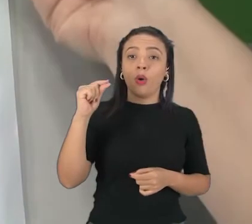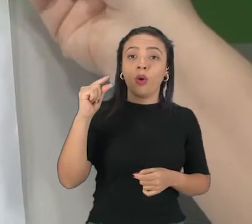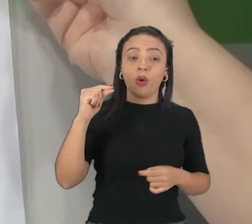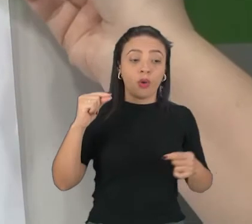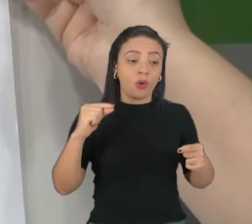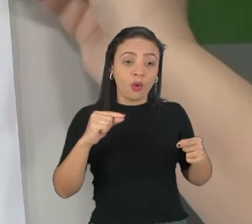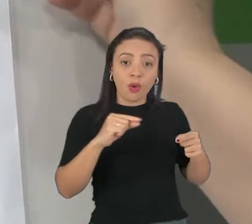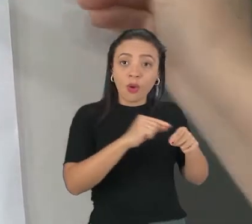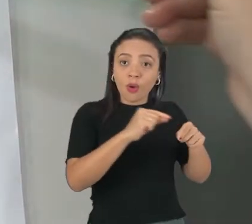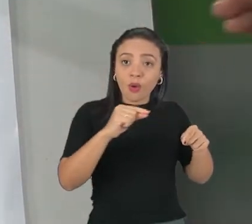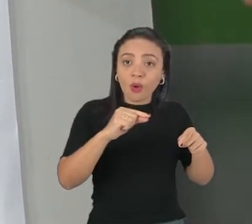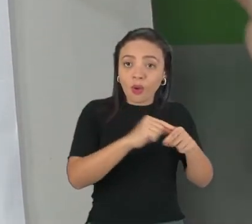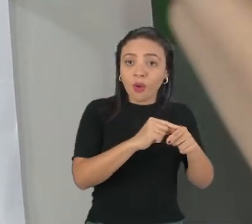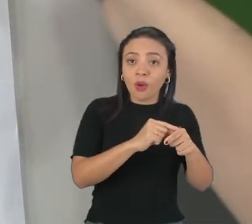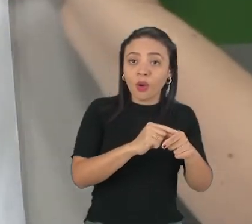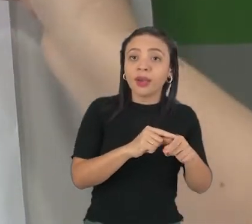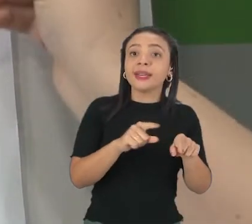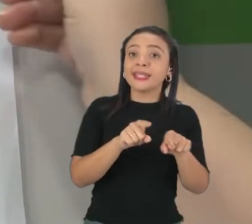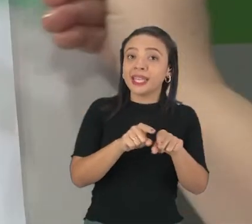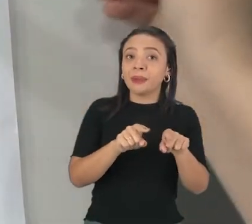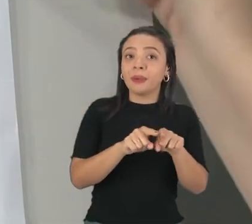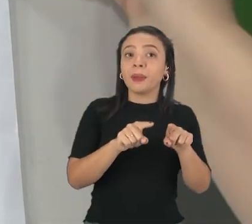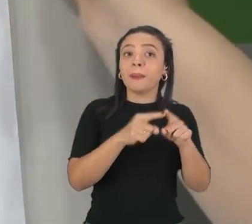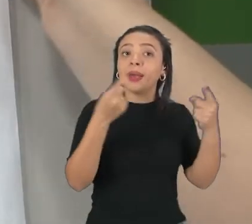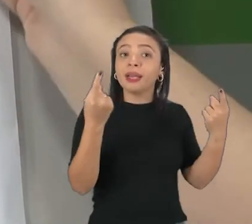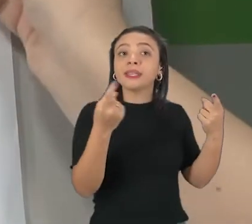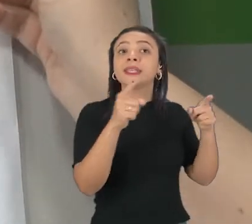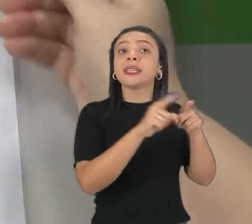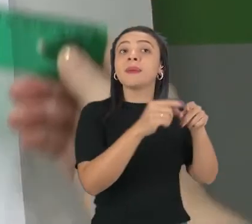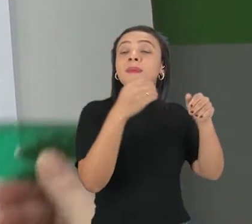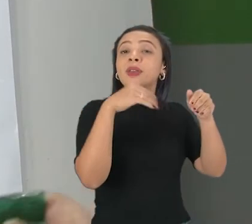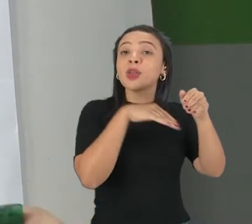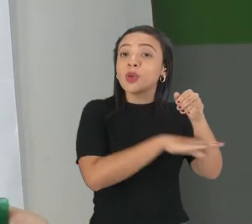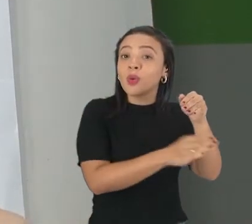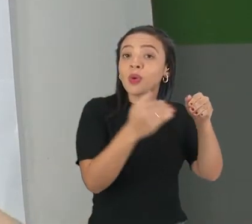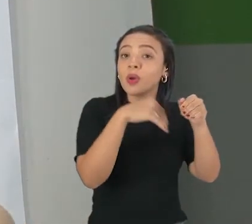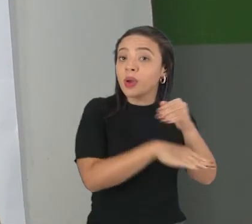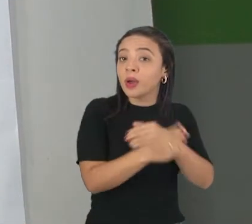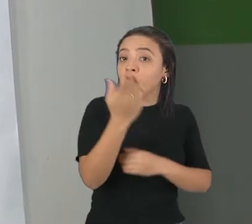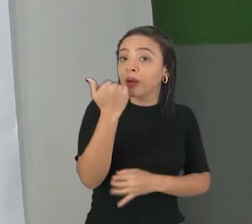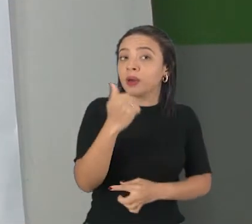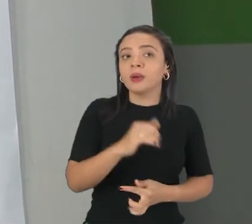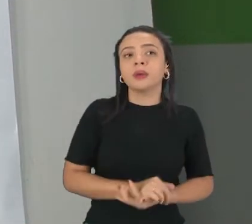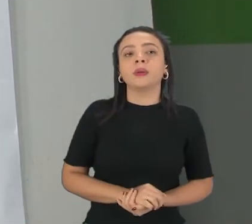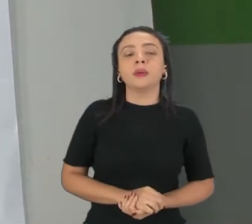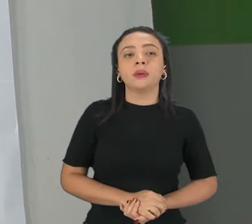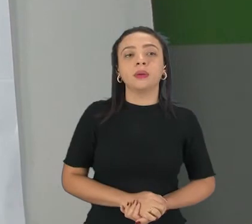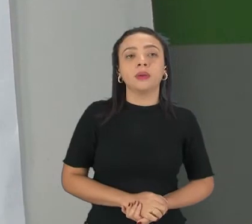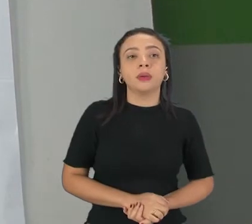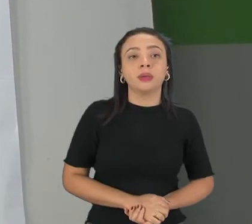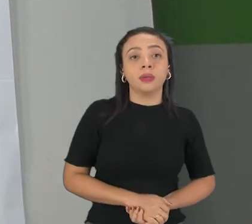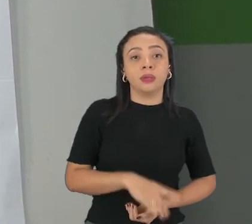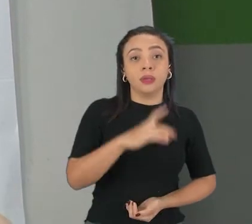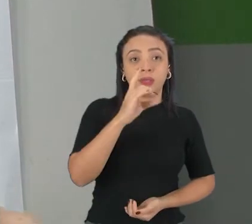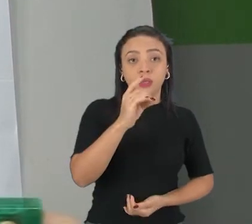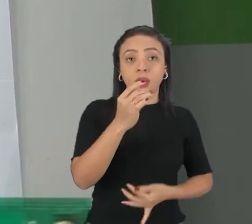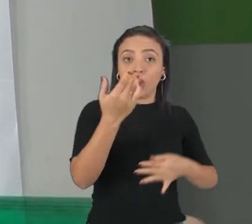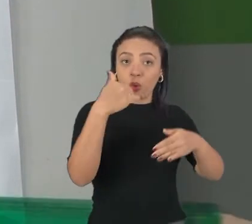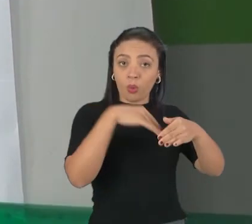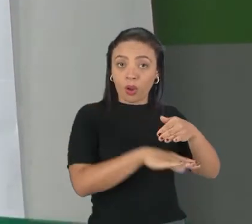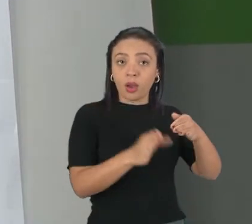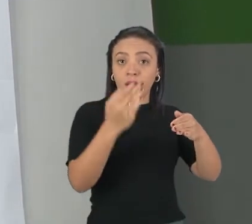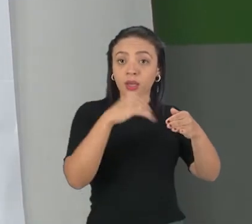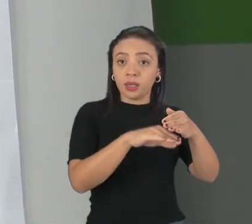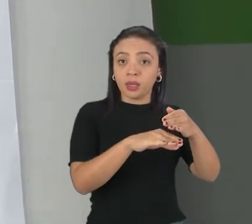além dele fazer isso, ele também guarda, né? Ele também armazena, então não é só isso. Guarda os